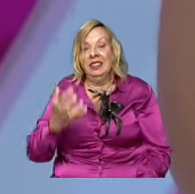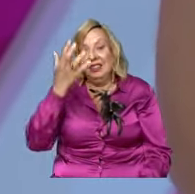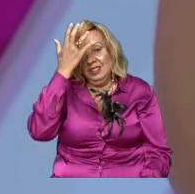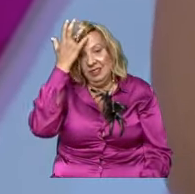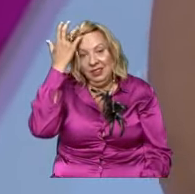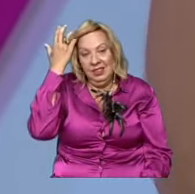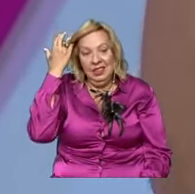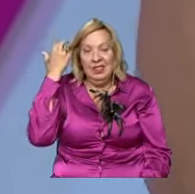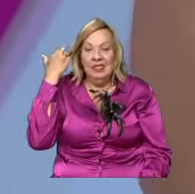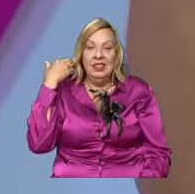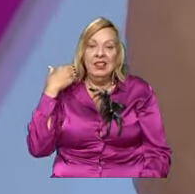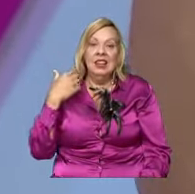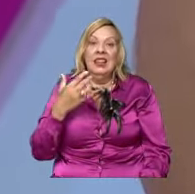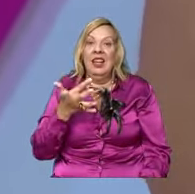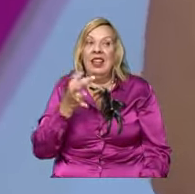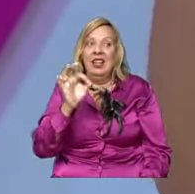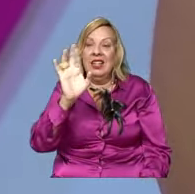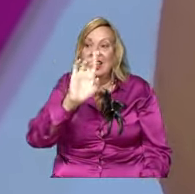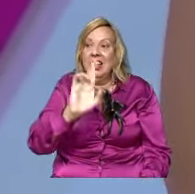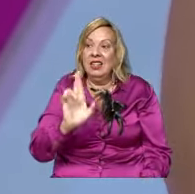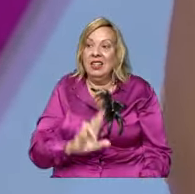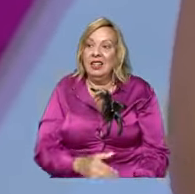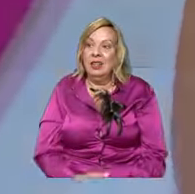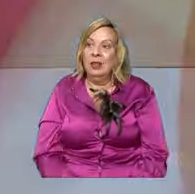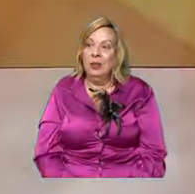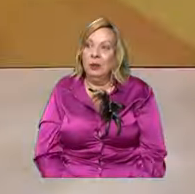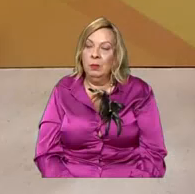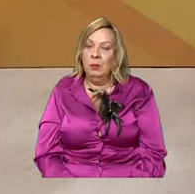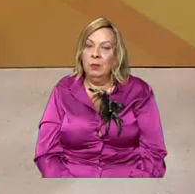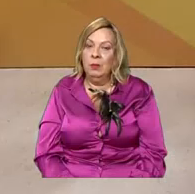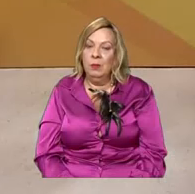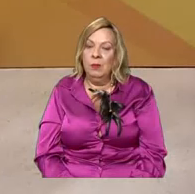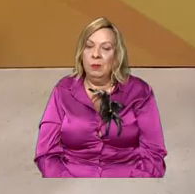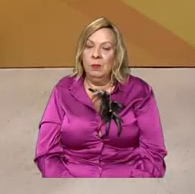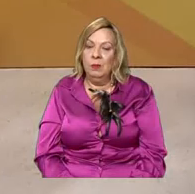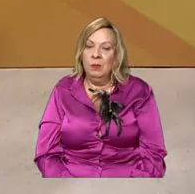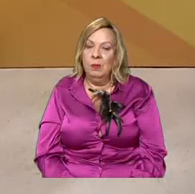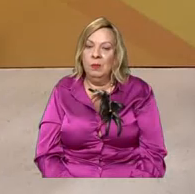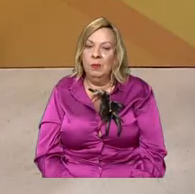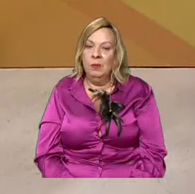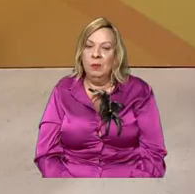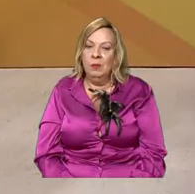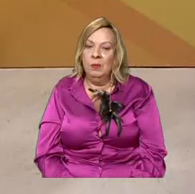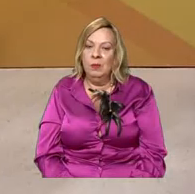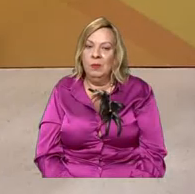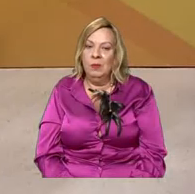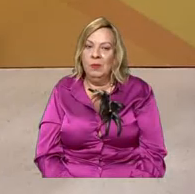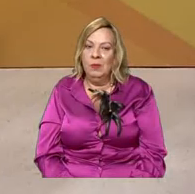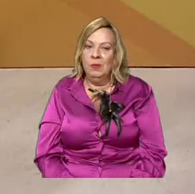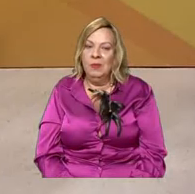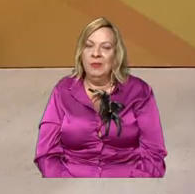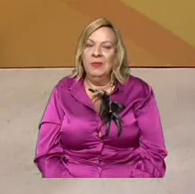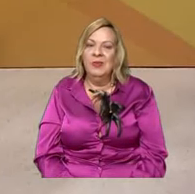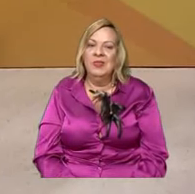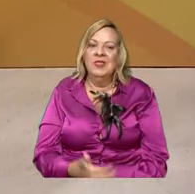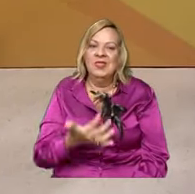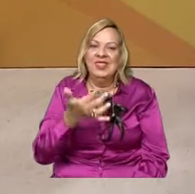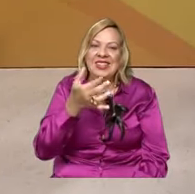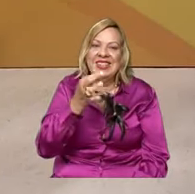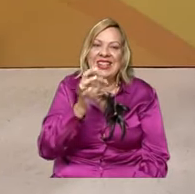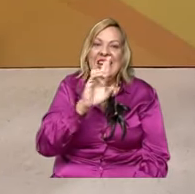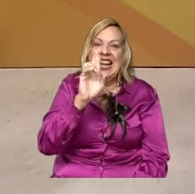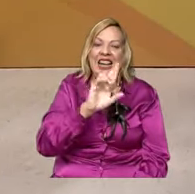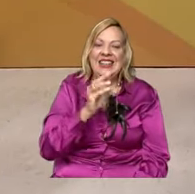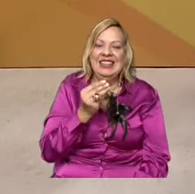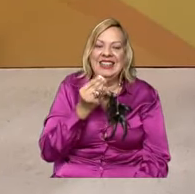domingo. Somente 10 reais. E eu já estou aqui. É o quê, Lion? Hã? Lion tá dizendo que esses 10 são